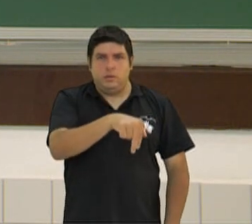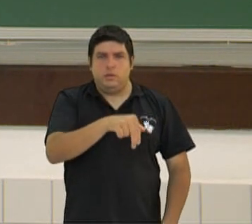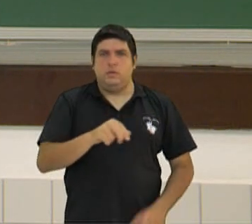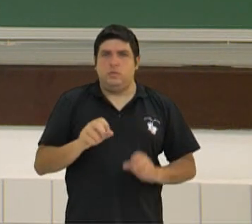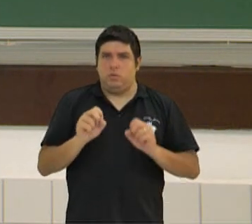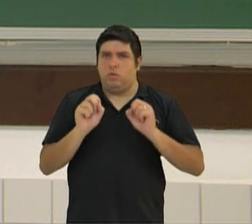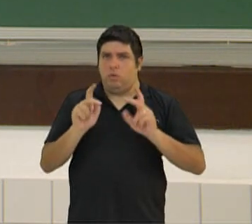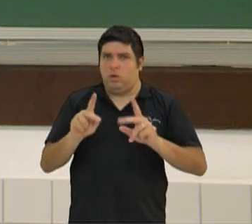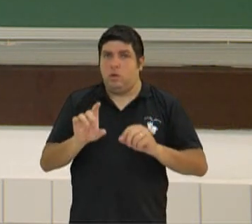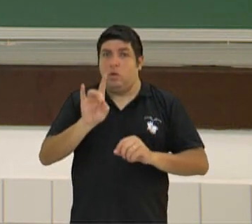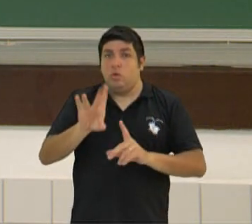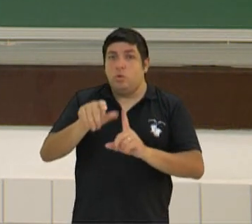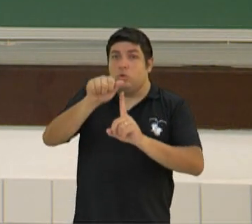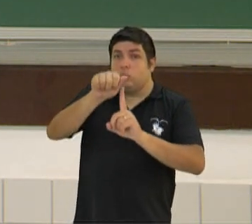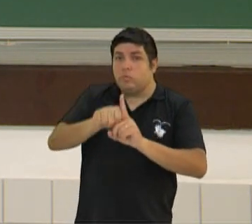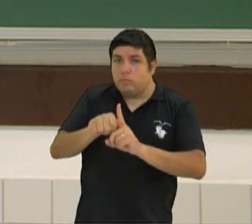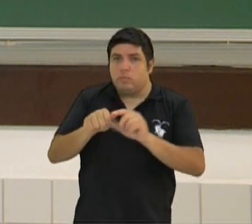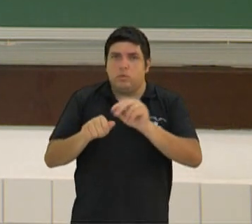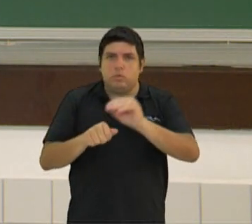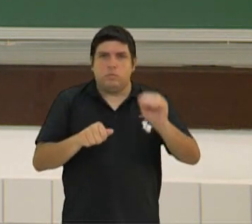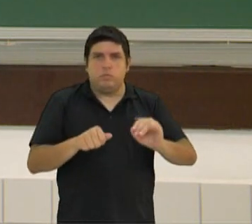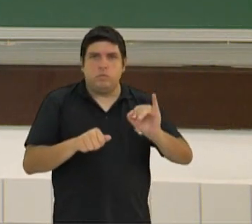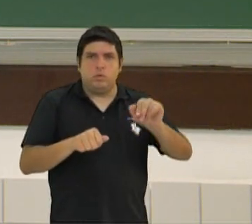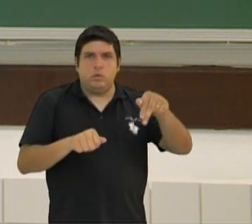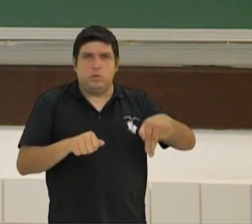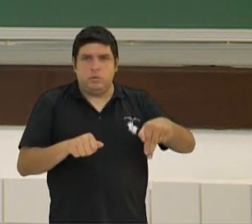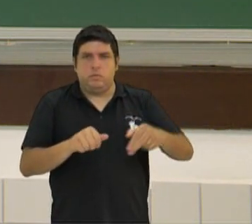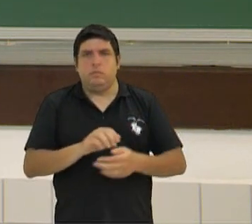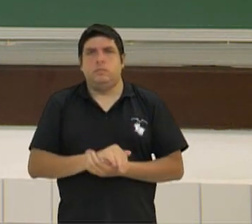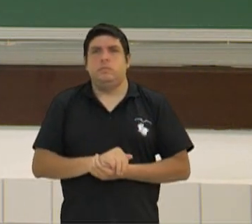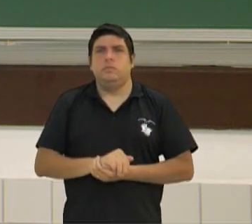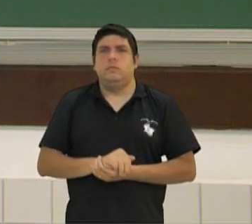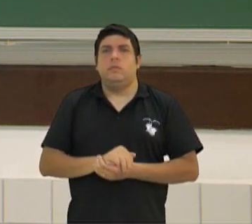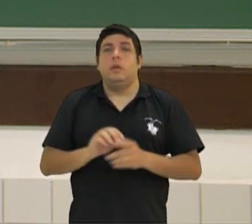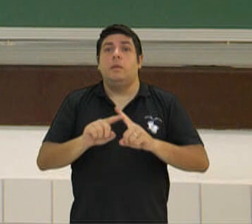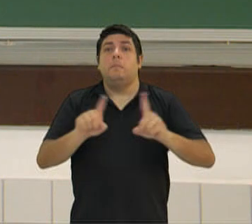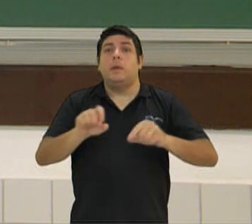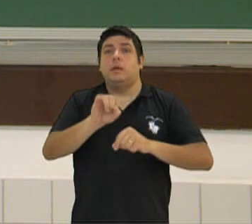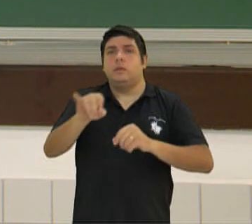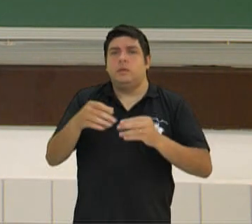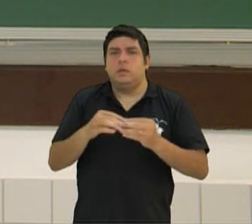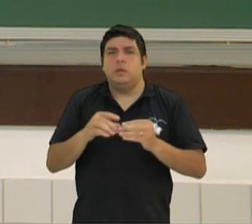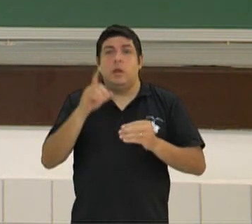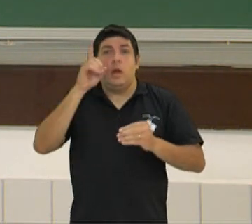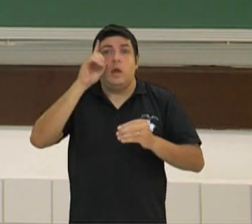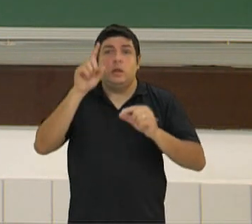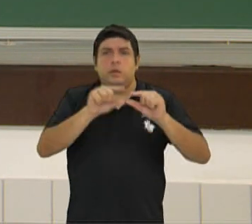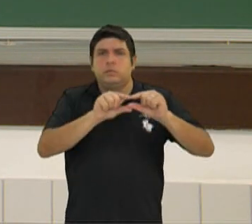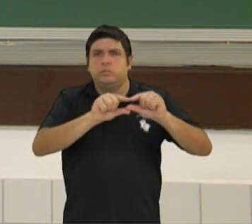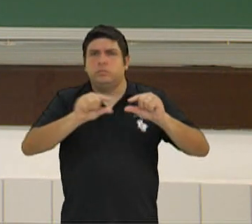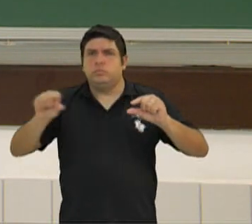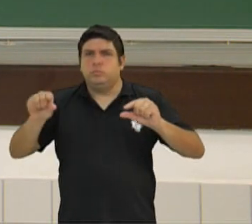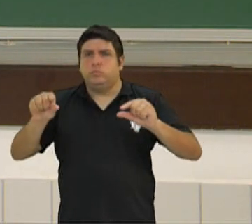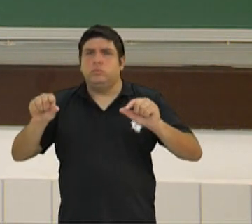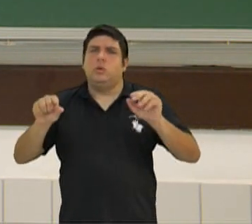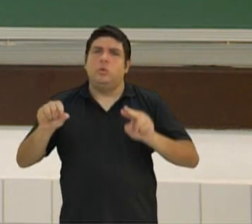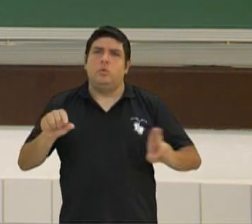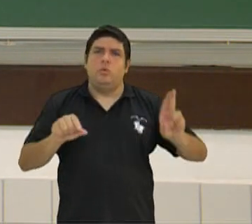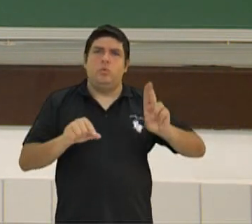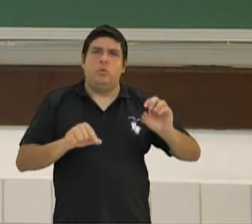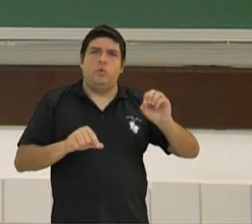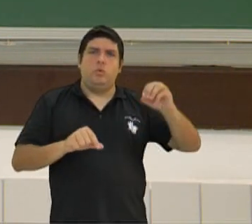ok? Somente mês, a preposição é in, I-N, ok? Agora, se você falar a data mais completa, então a preposição é